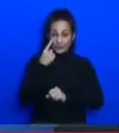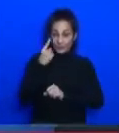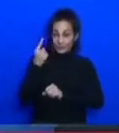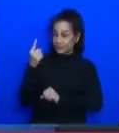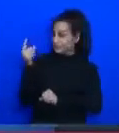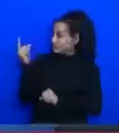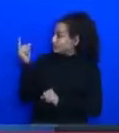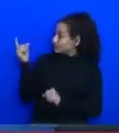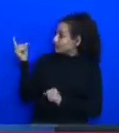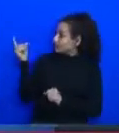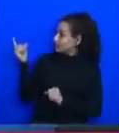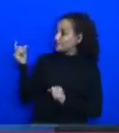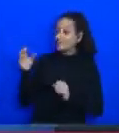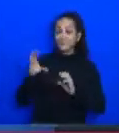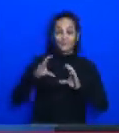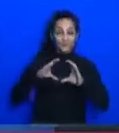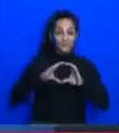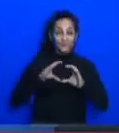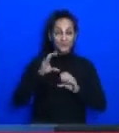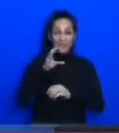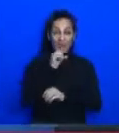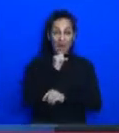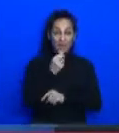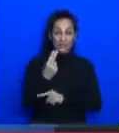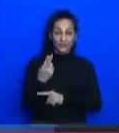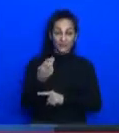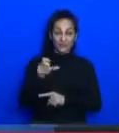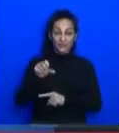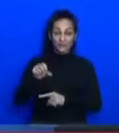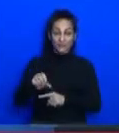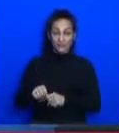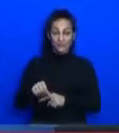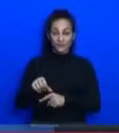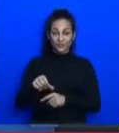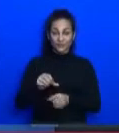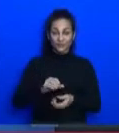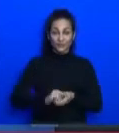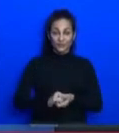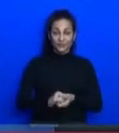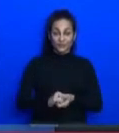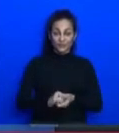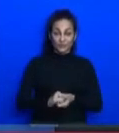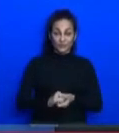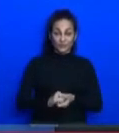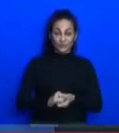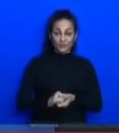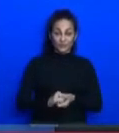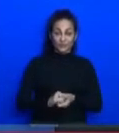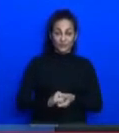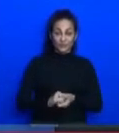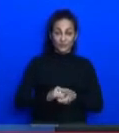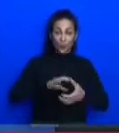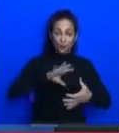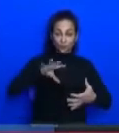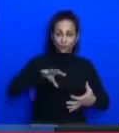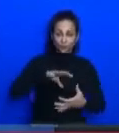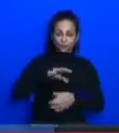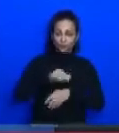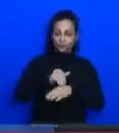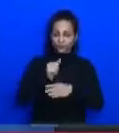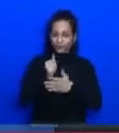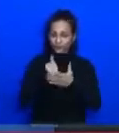está na tela, bola laranja 29, laranja número 29. O globo